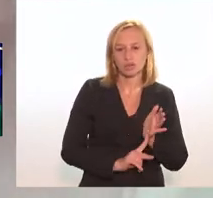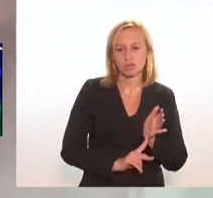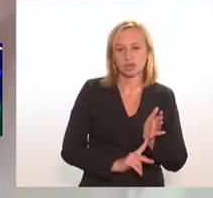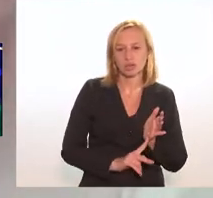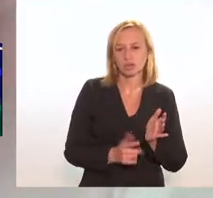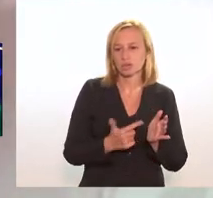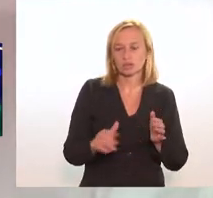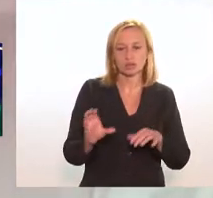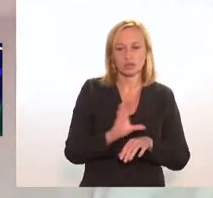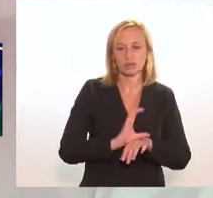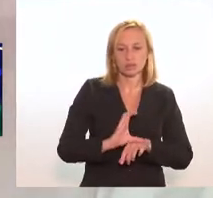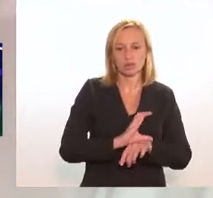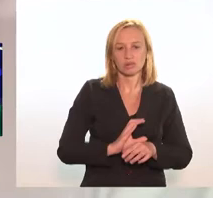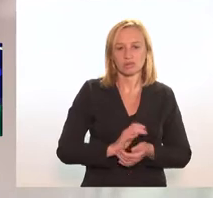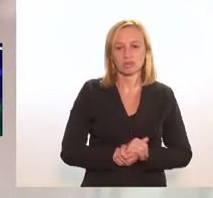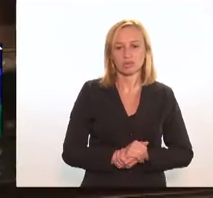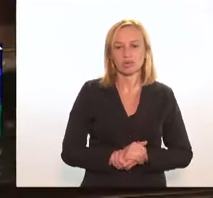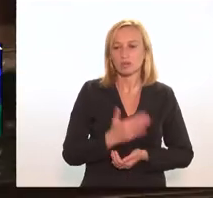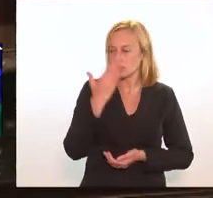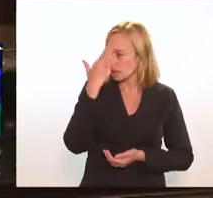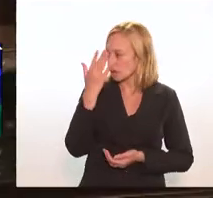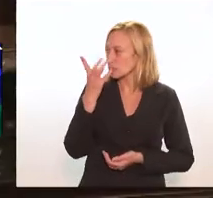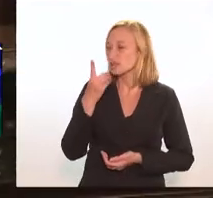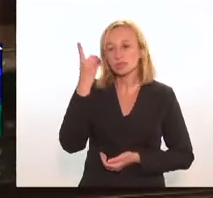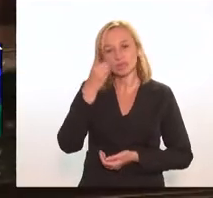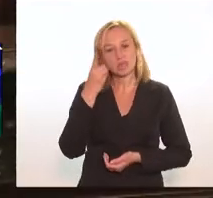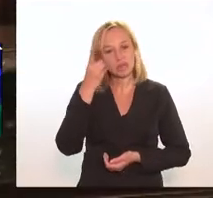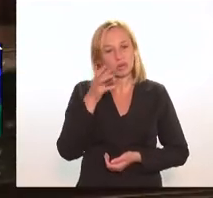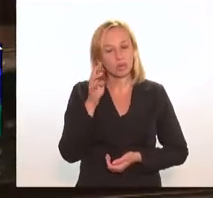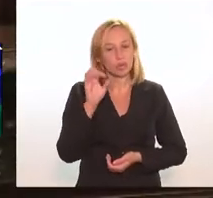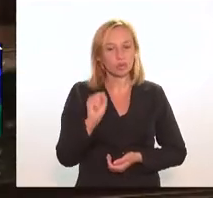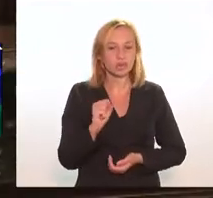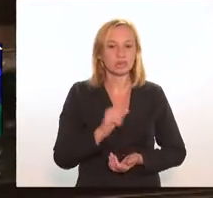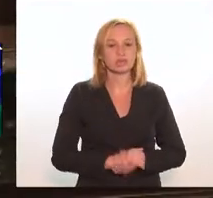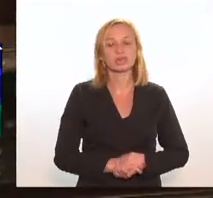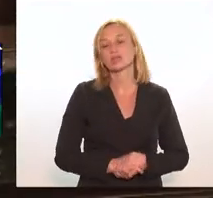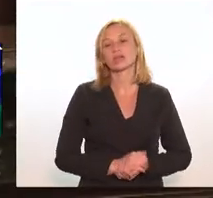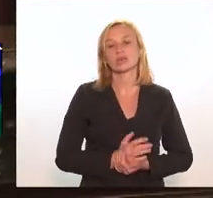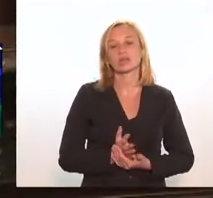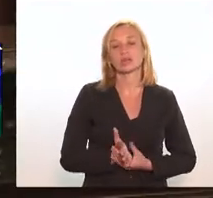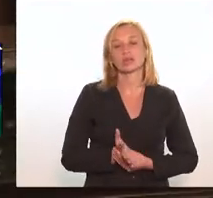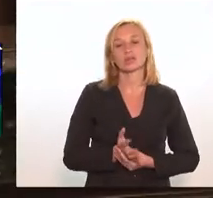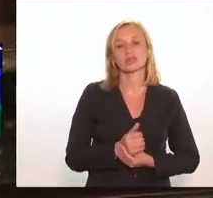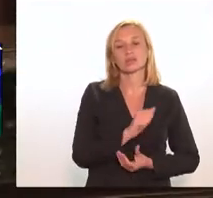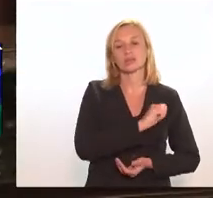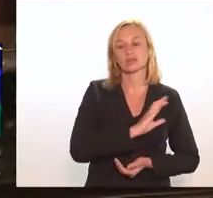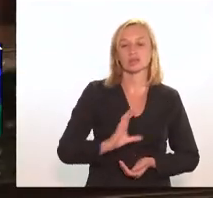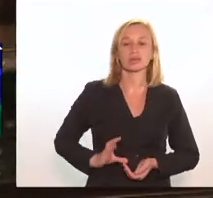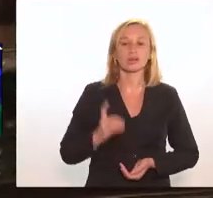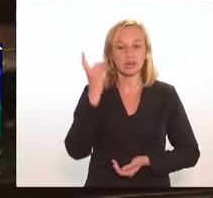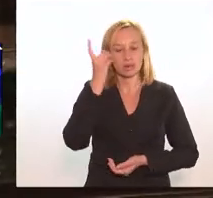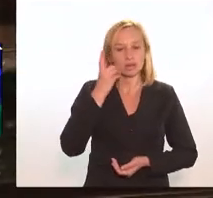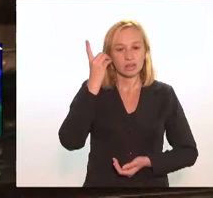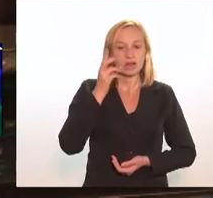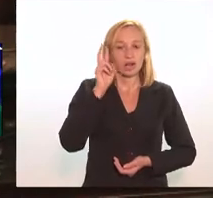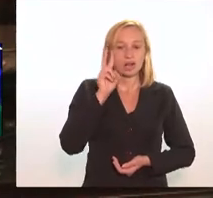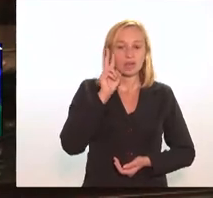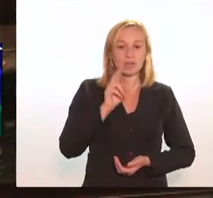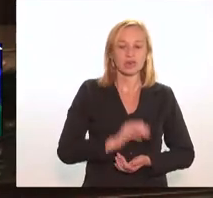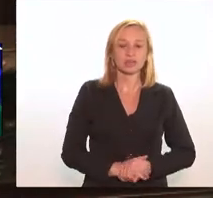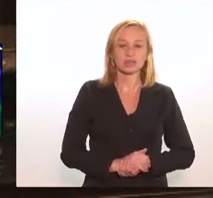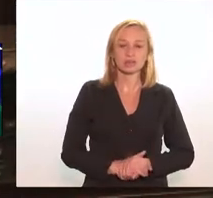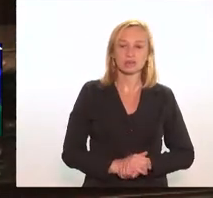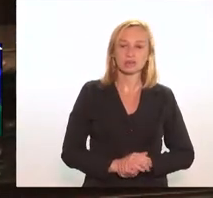inconstitucional. Obrigado, deputado Rubens Bom Tempo. E eu avanço, deputado André Siciliano, lembrando, até na